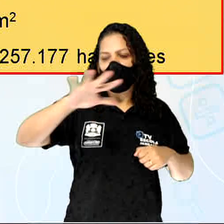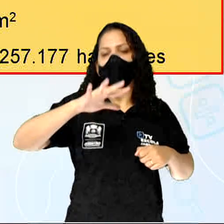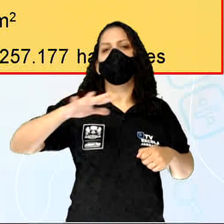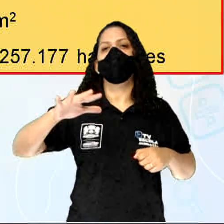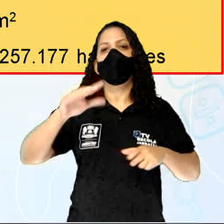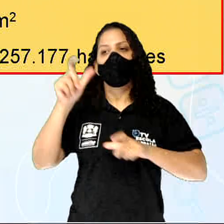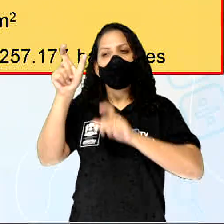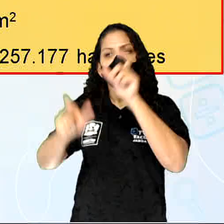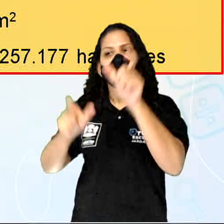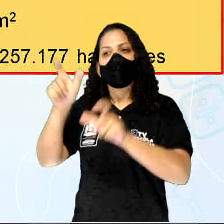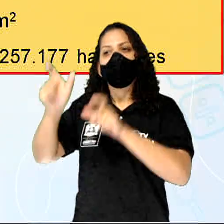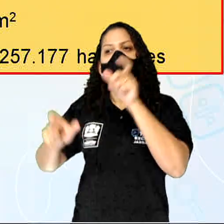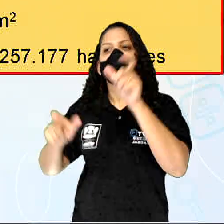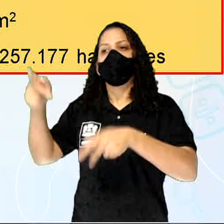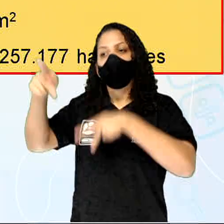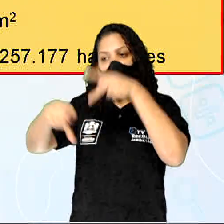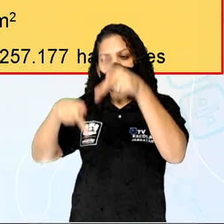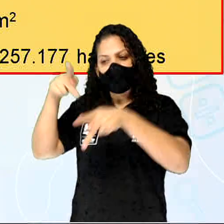mais de